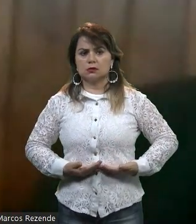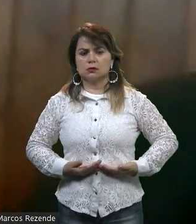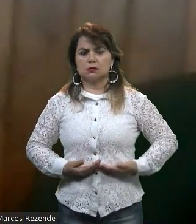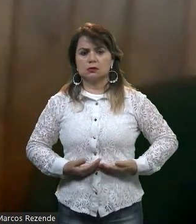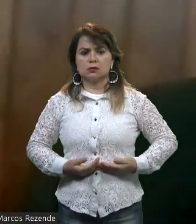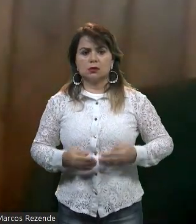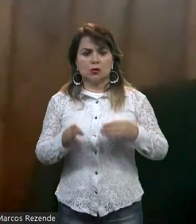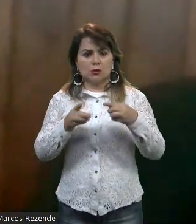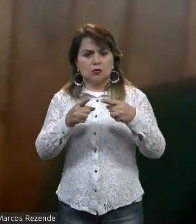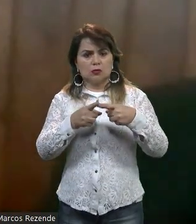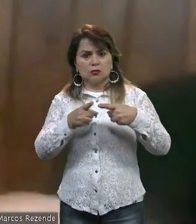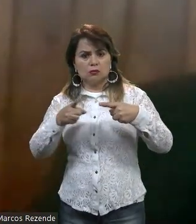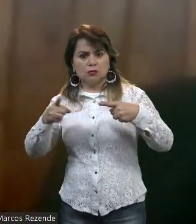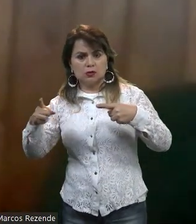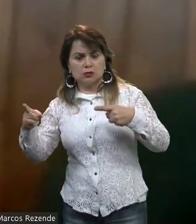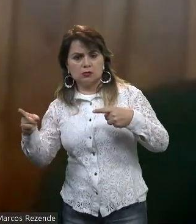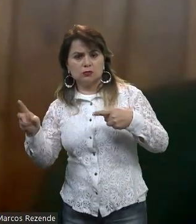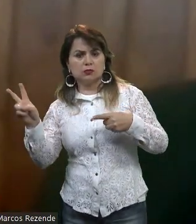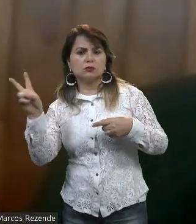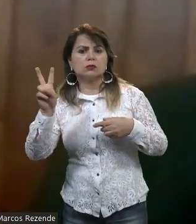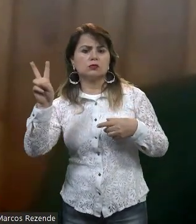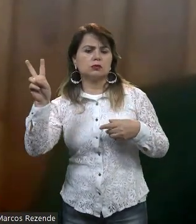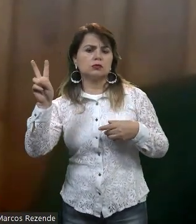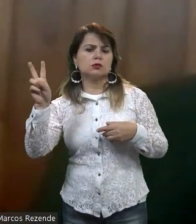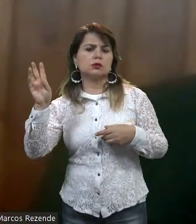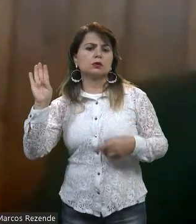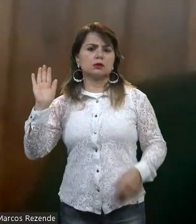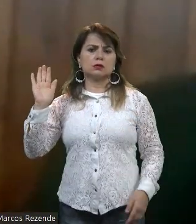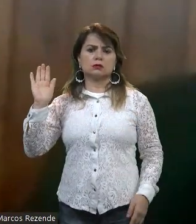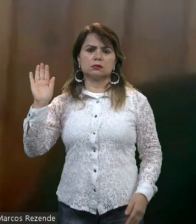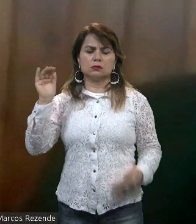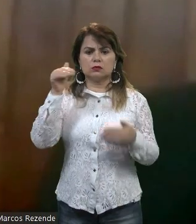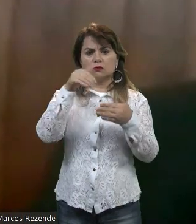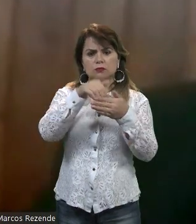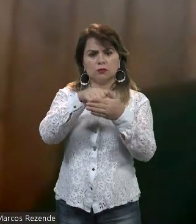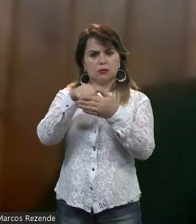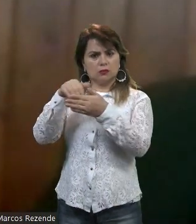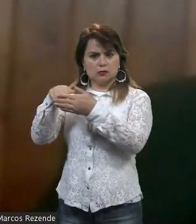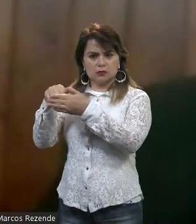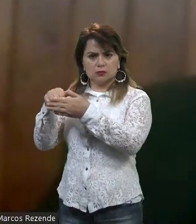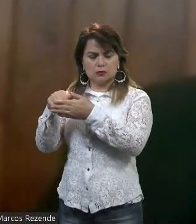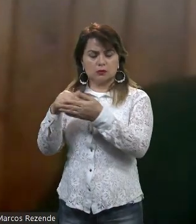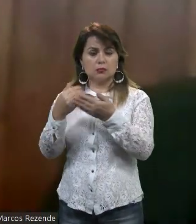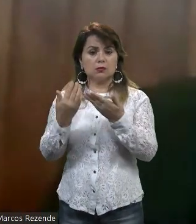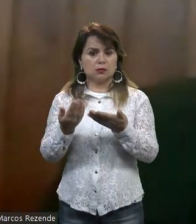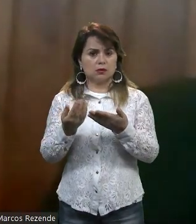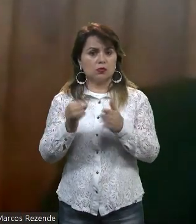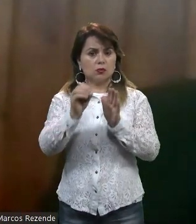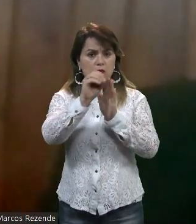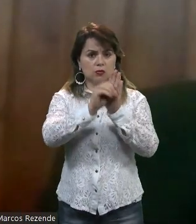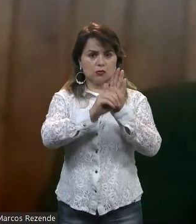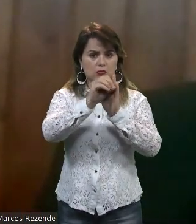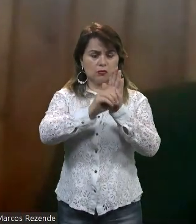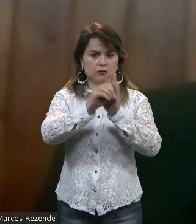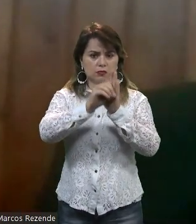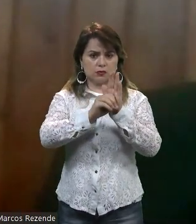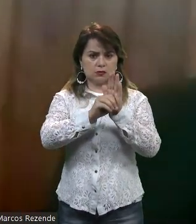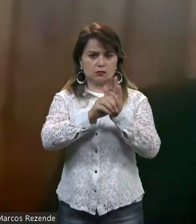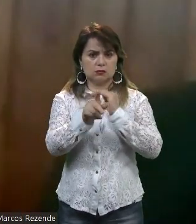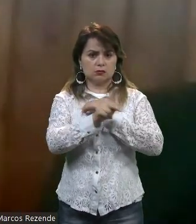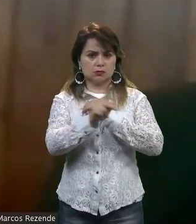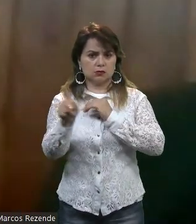no período eleitoral. Em função desse ofício que a presidência